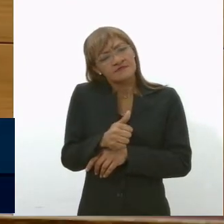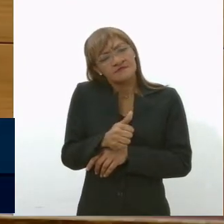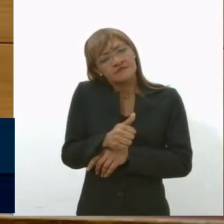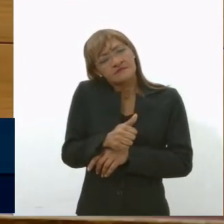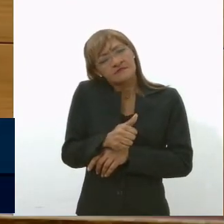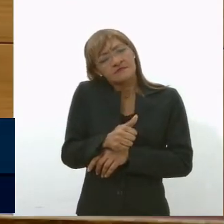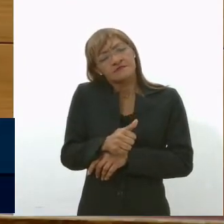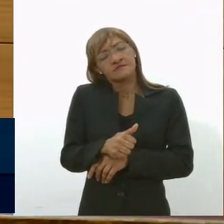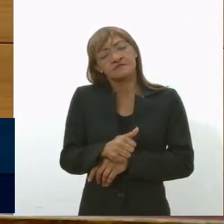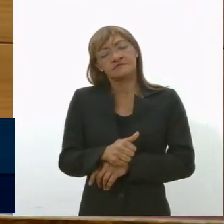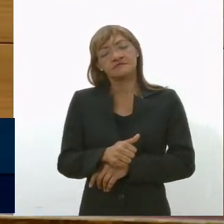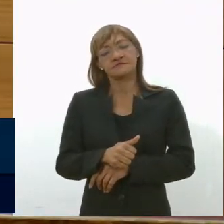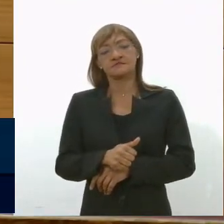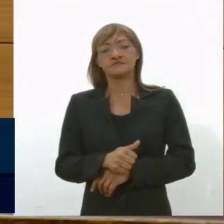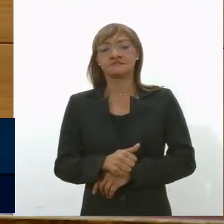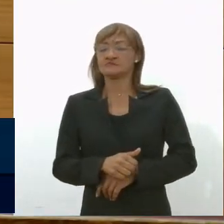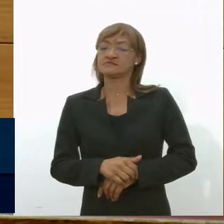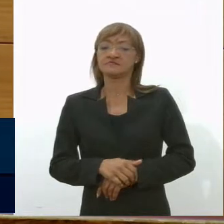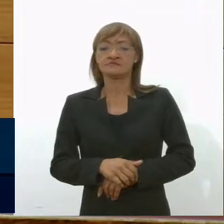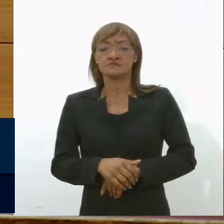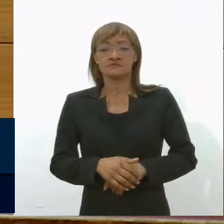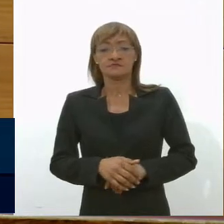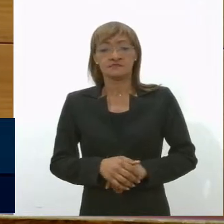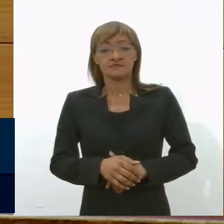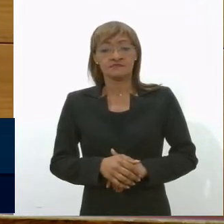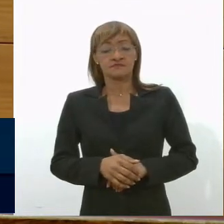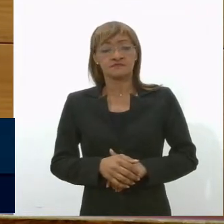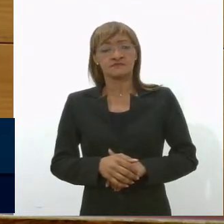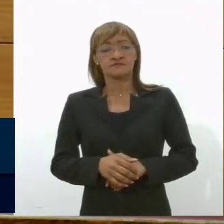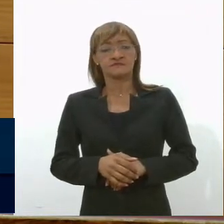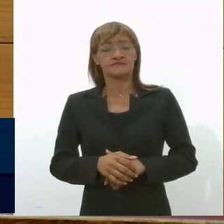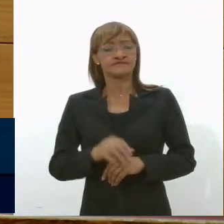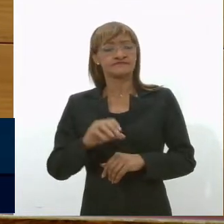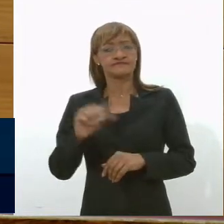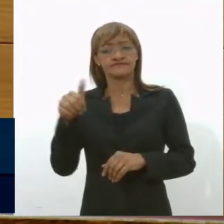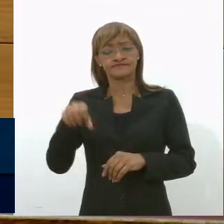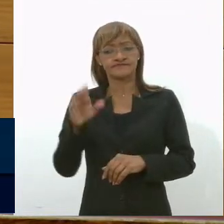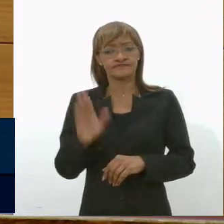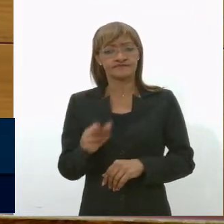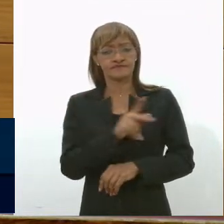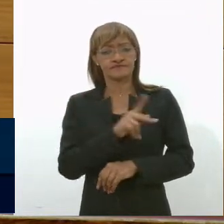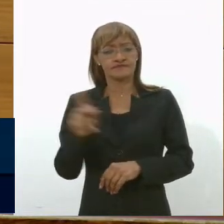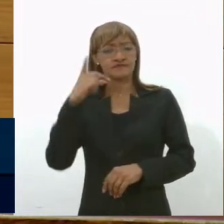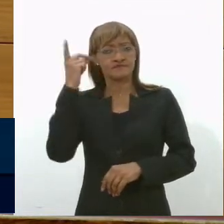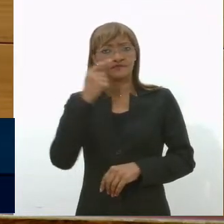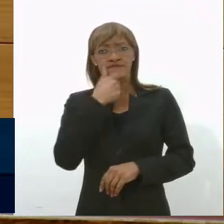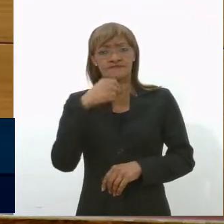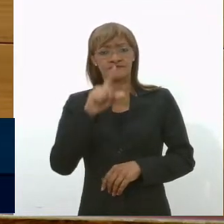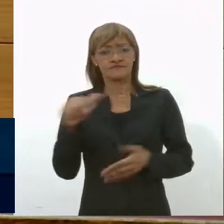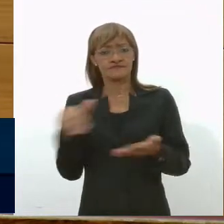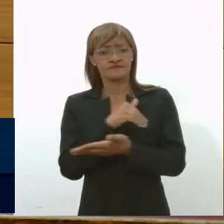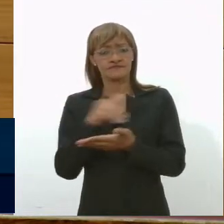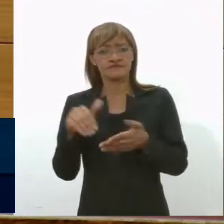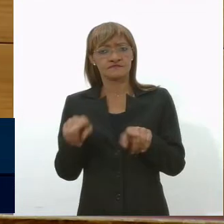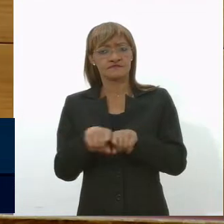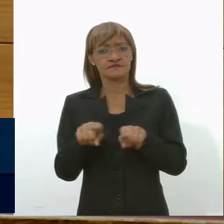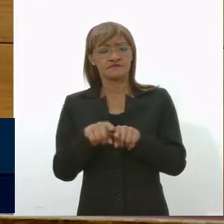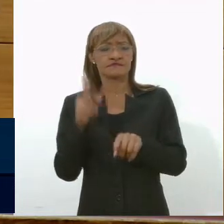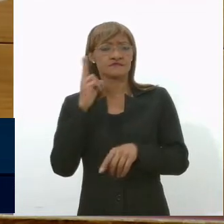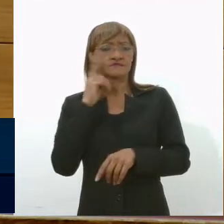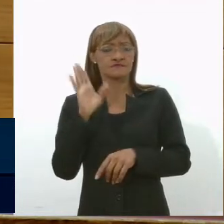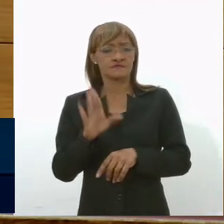período, terceira sessão legislativa da 19ª legislatura, com a presidência do deputado Luciano Bispo, secretariado pelos deputados Zezinho Sobral